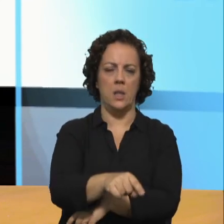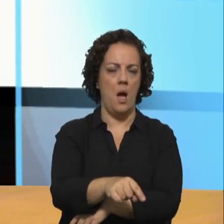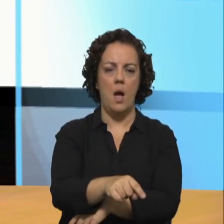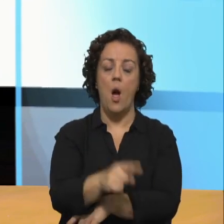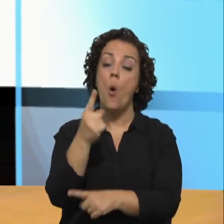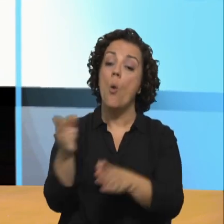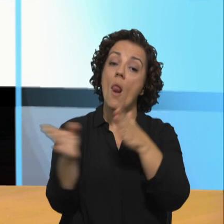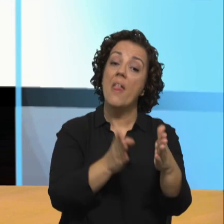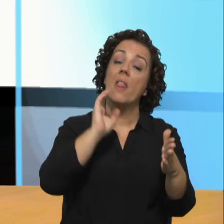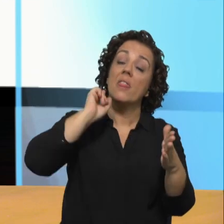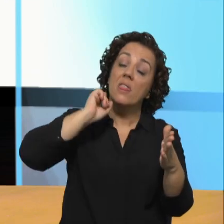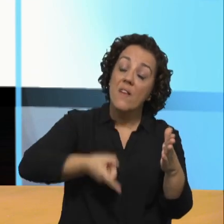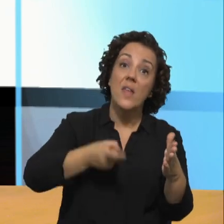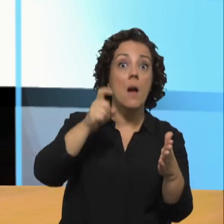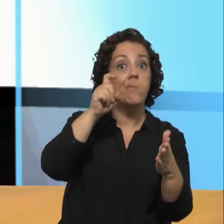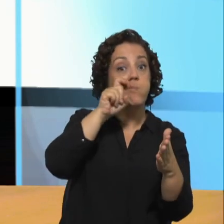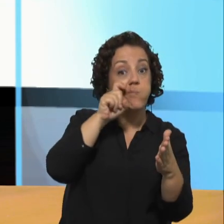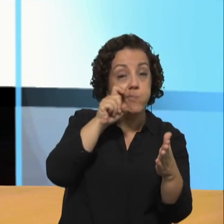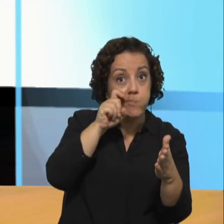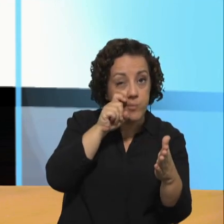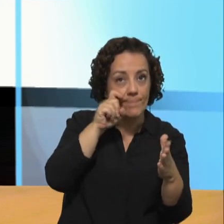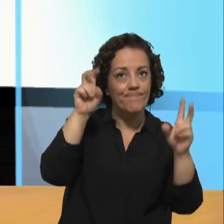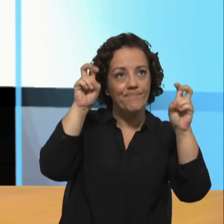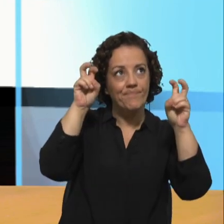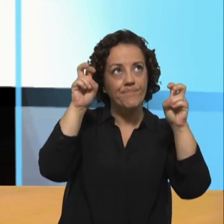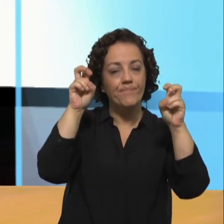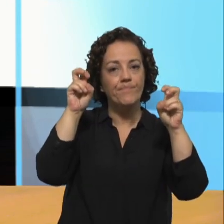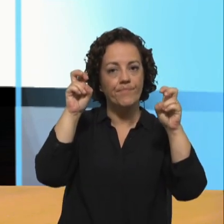acautelar as investidas, eu diria,